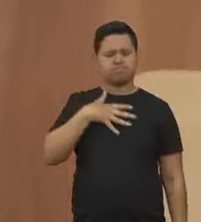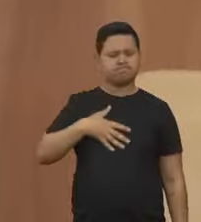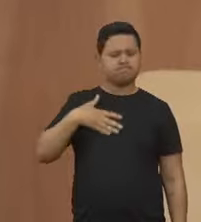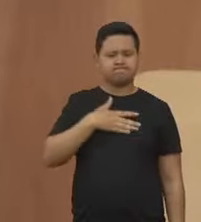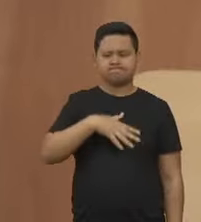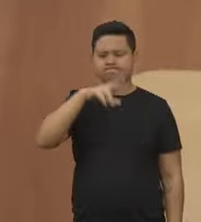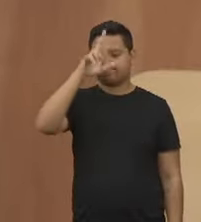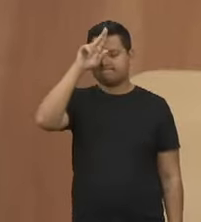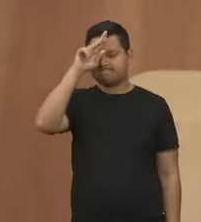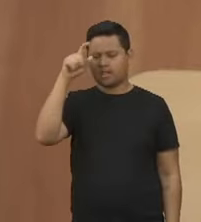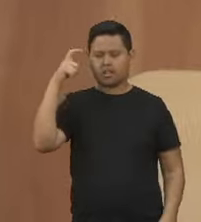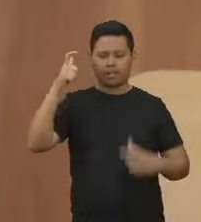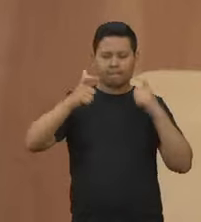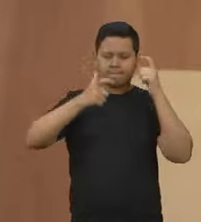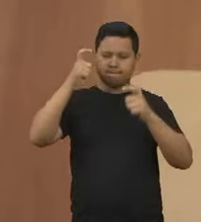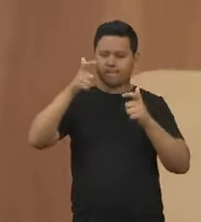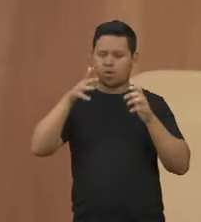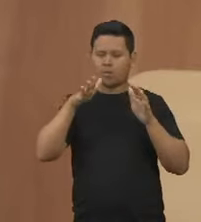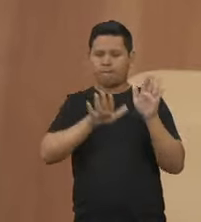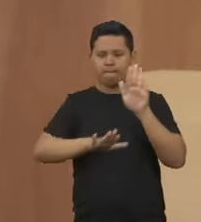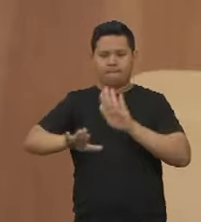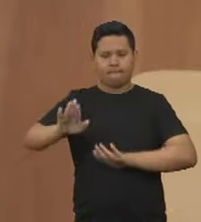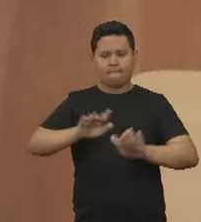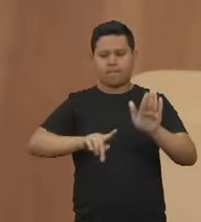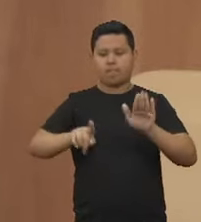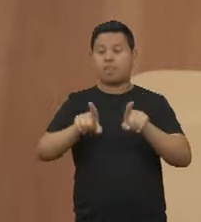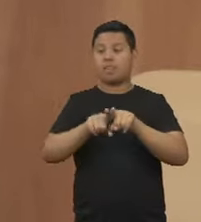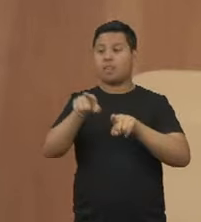essa preocupação. Mandar um beijo também especial